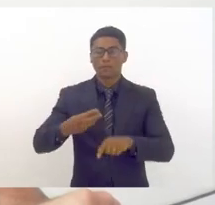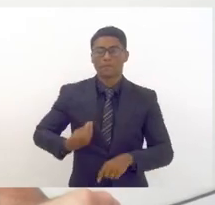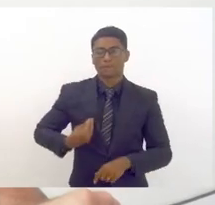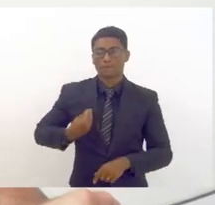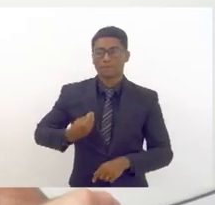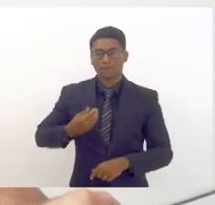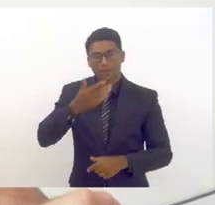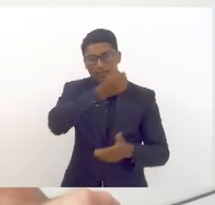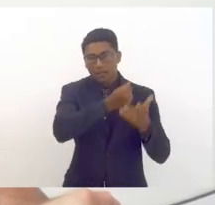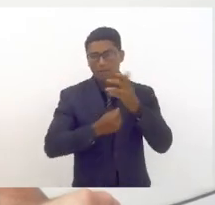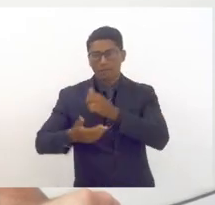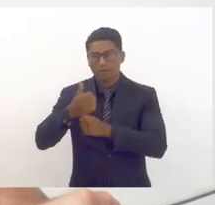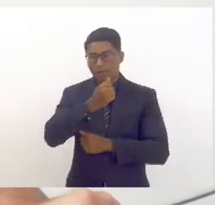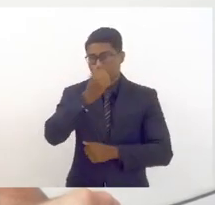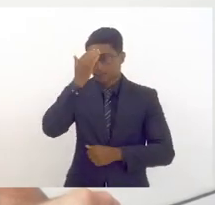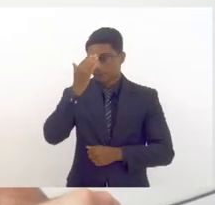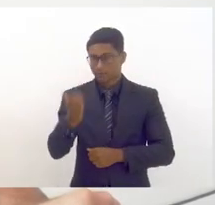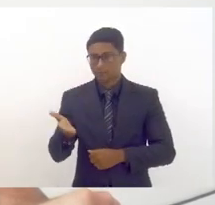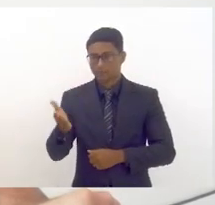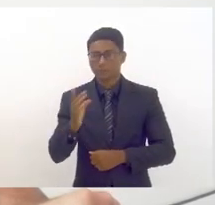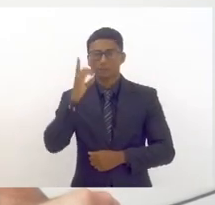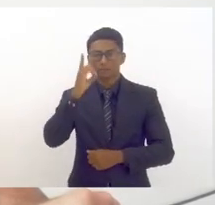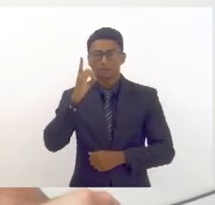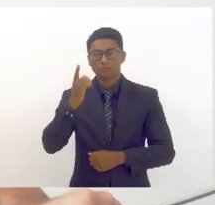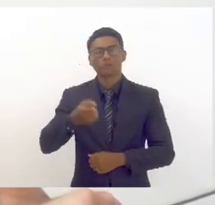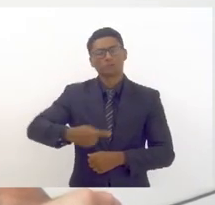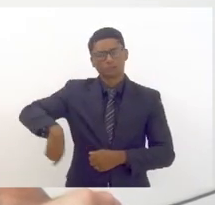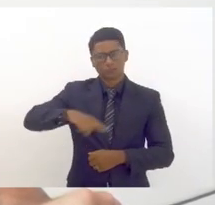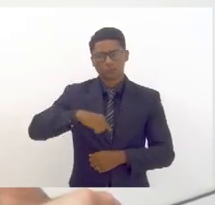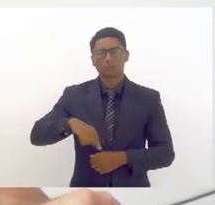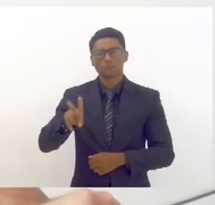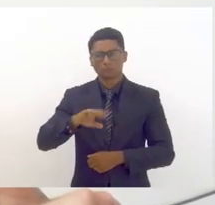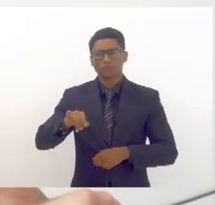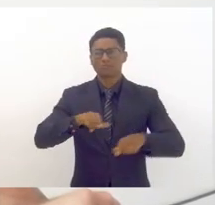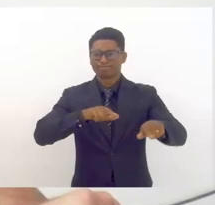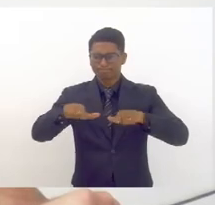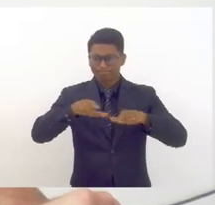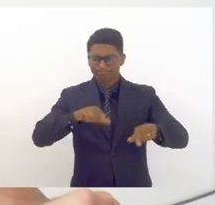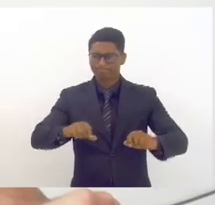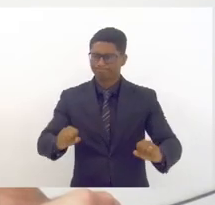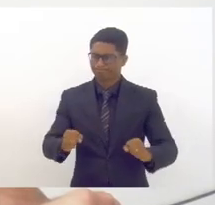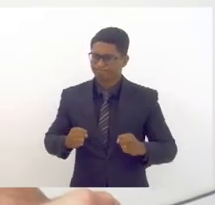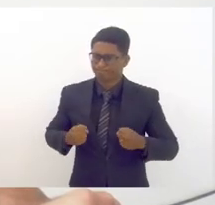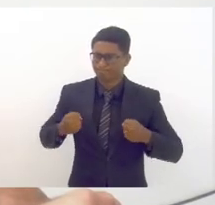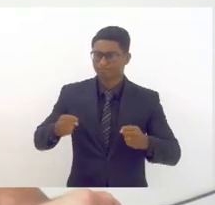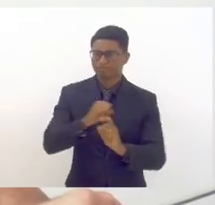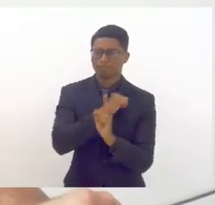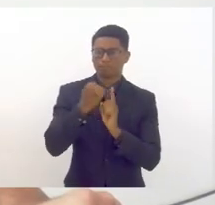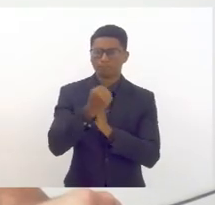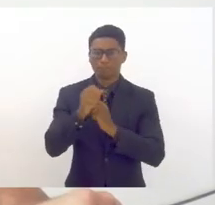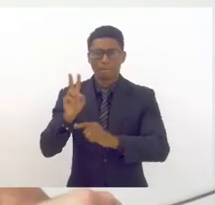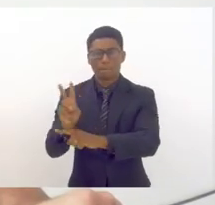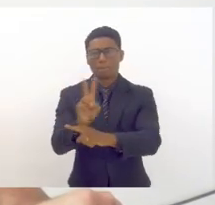Tá? Então, agradecer à senhora e dizer que vamos estar trabalhando incansavelmente na proteção da nossa sociedade.